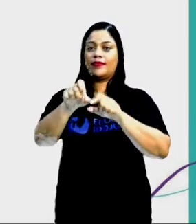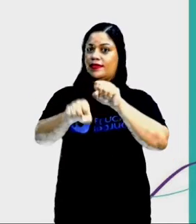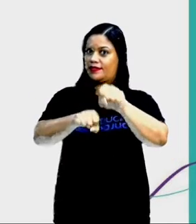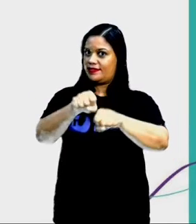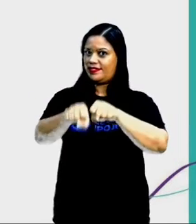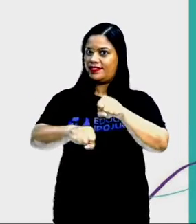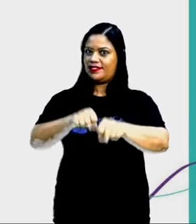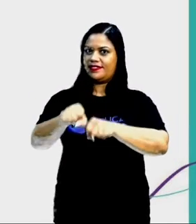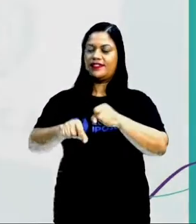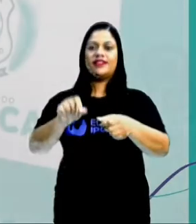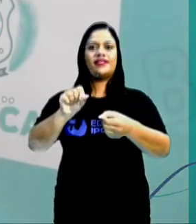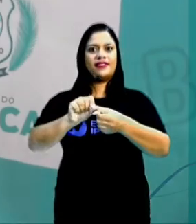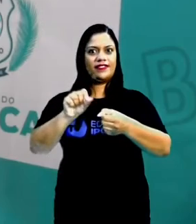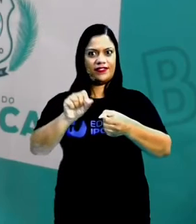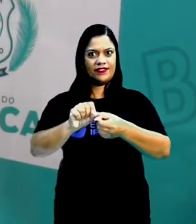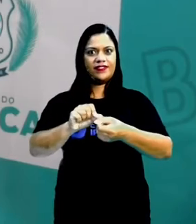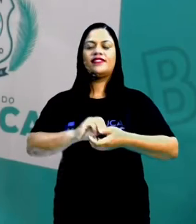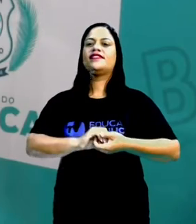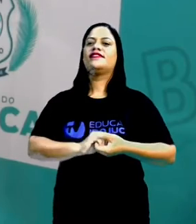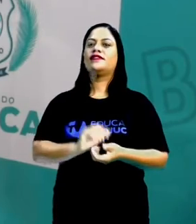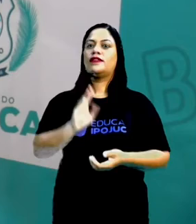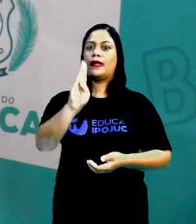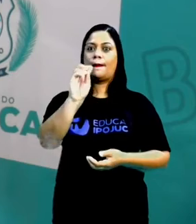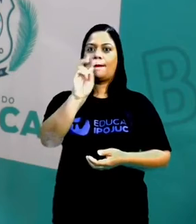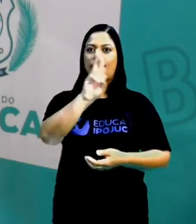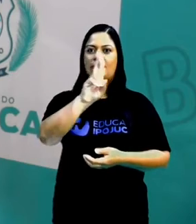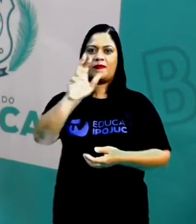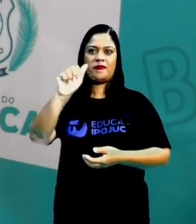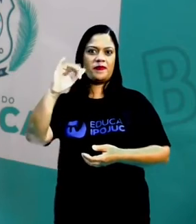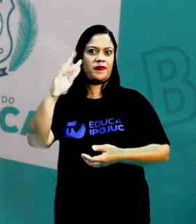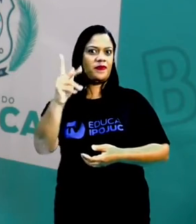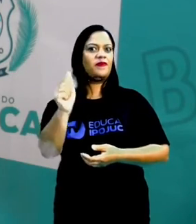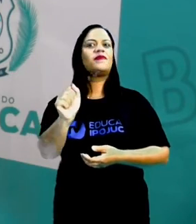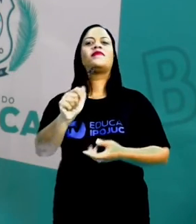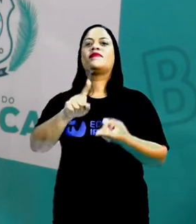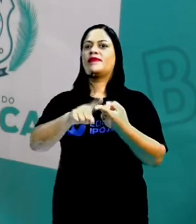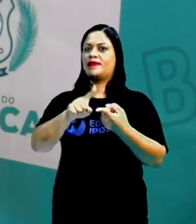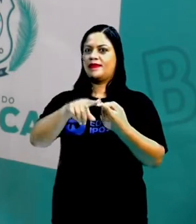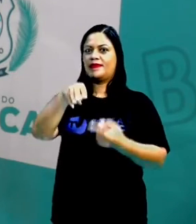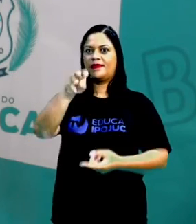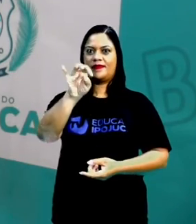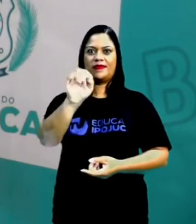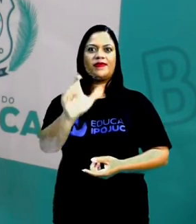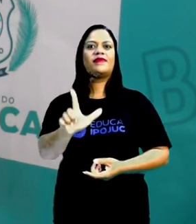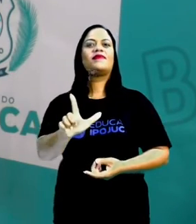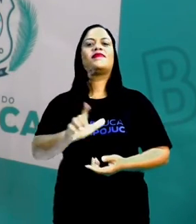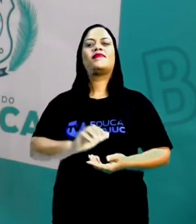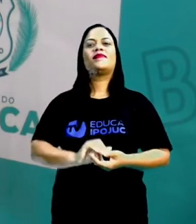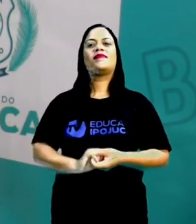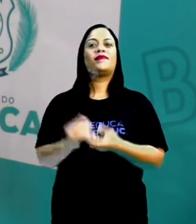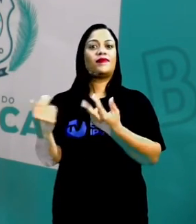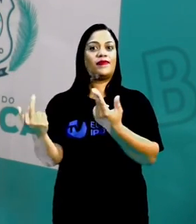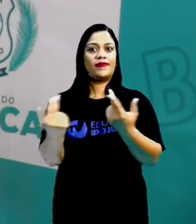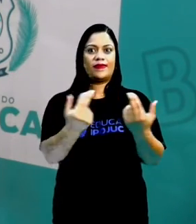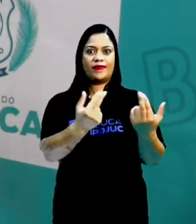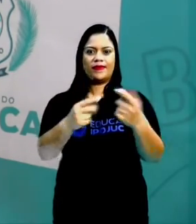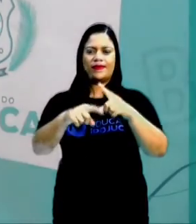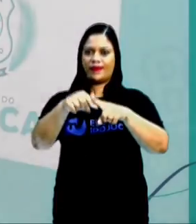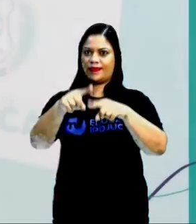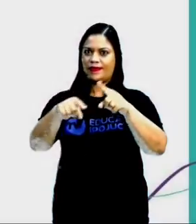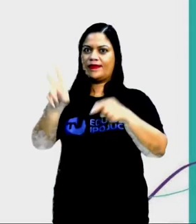bicicleta, que ela é feita de borracha e de alumínio. O mesmo material pode